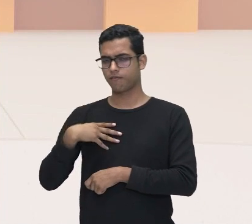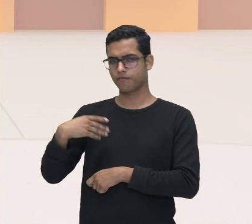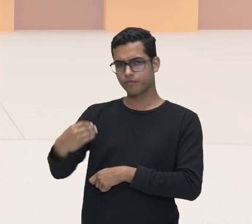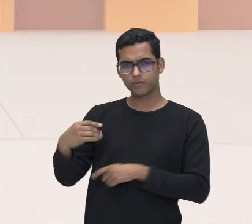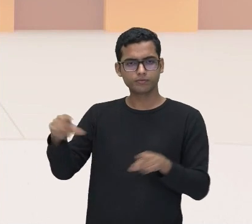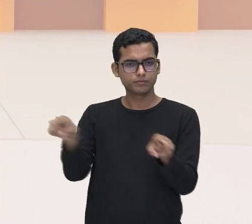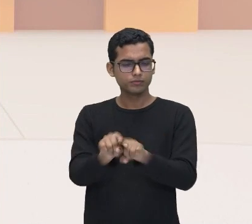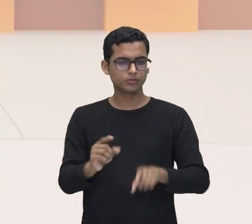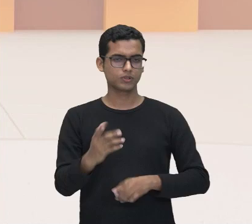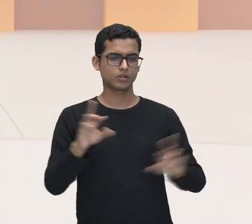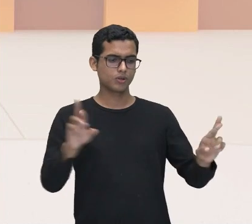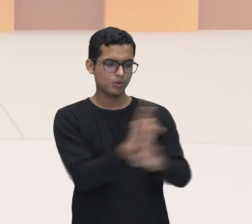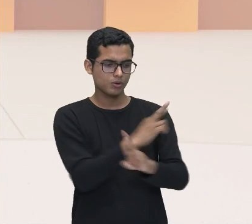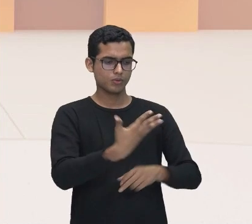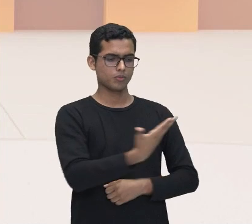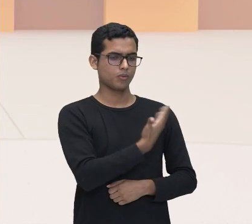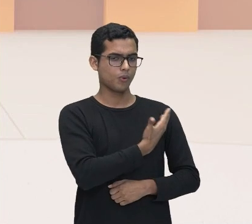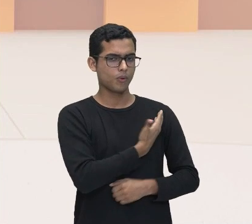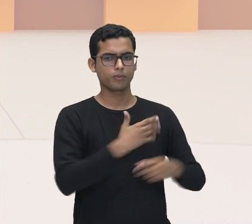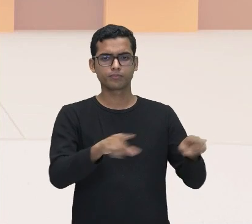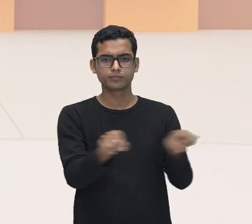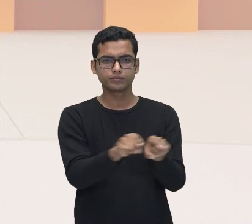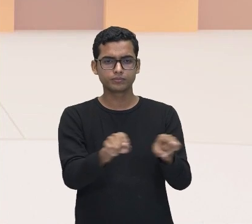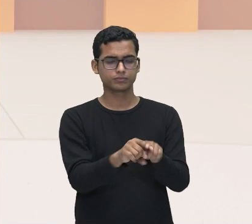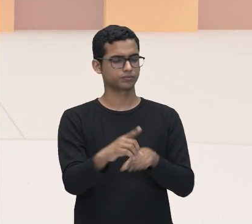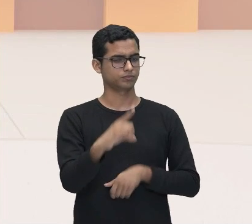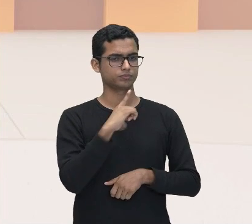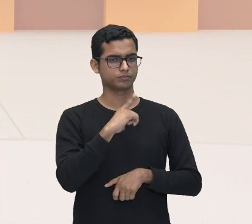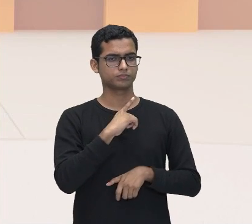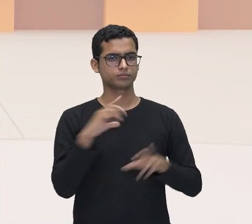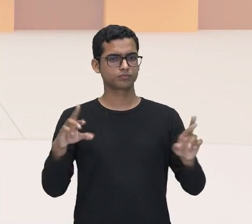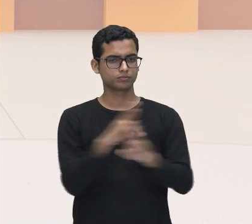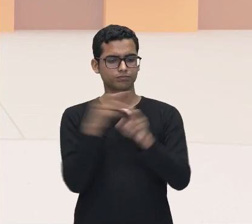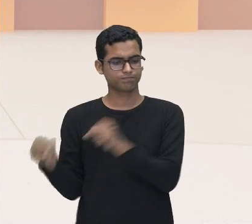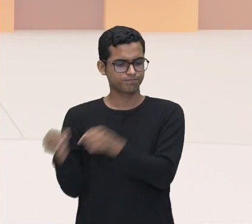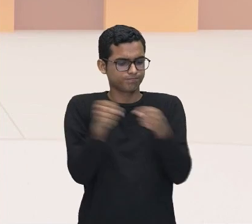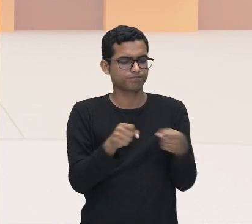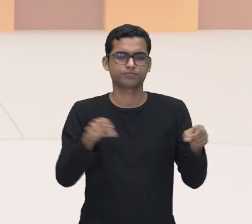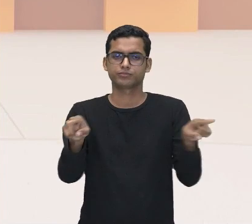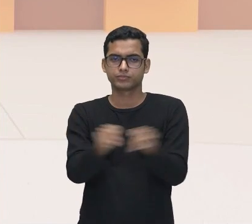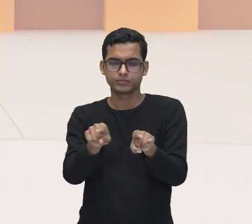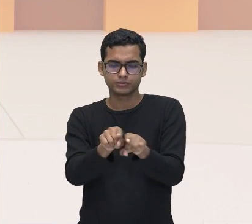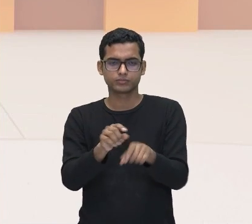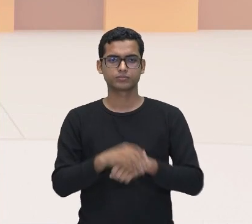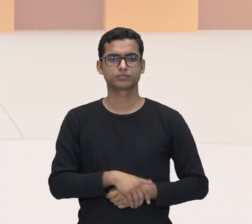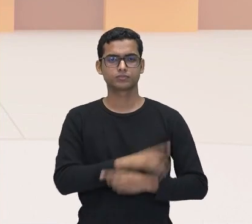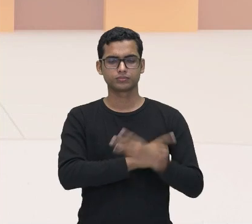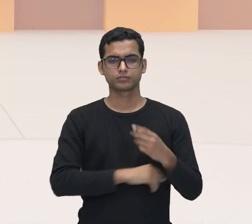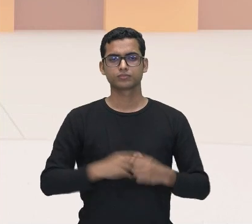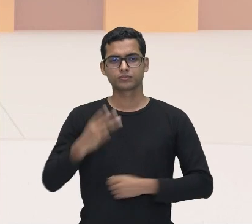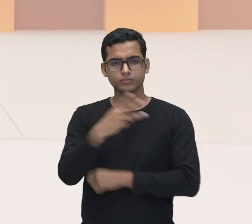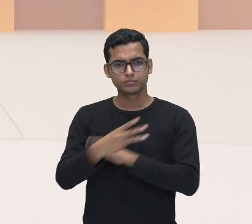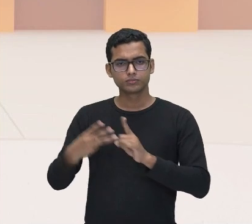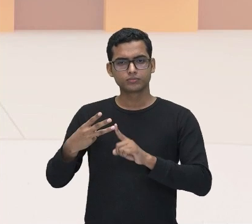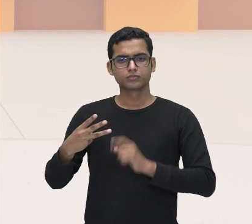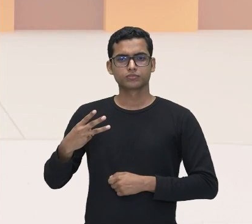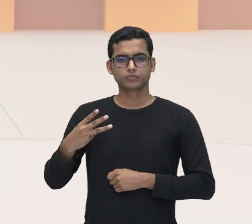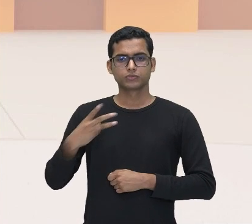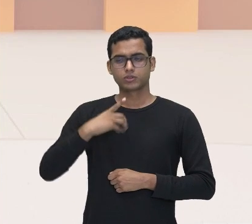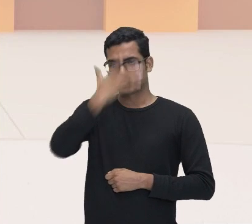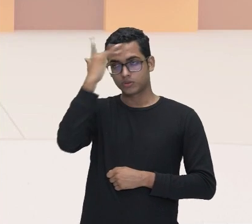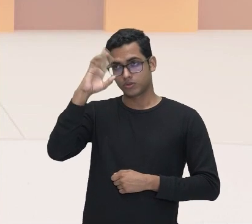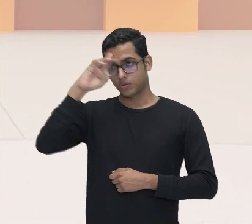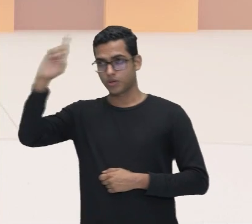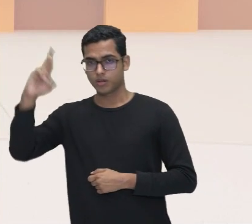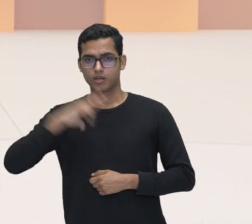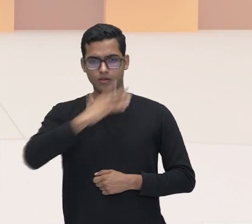relações de amizade, também vai existir a questão do poder. Nas relações de patrões e